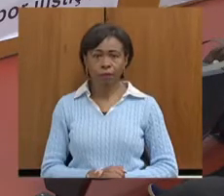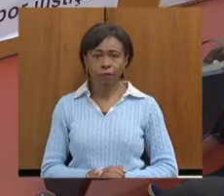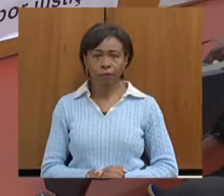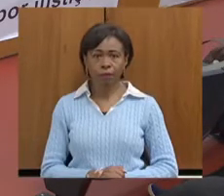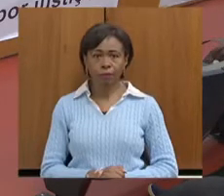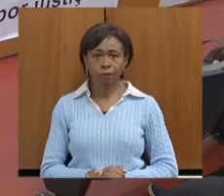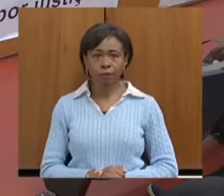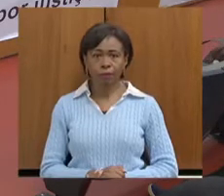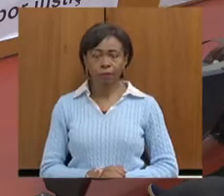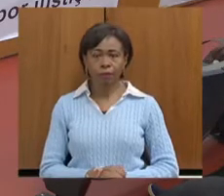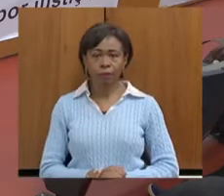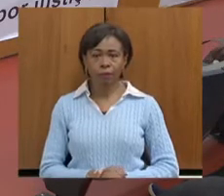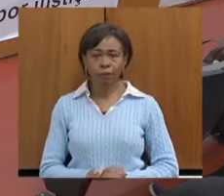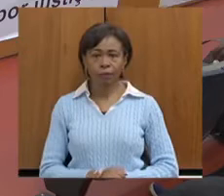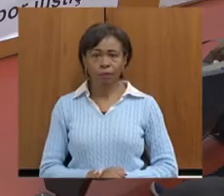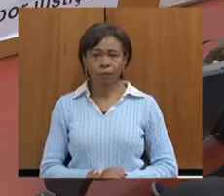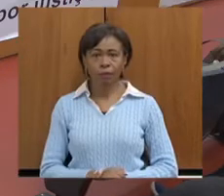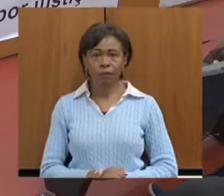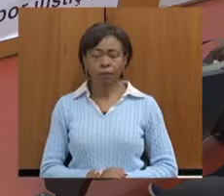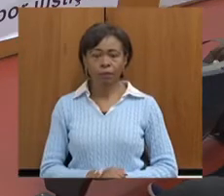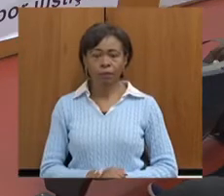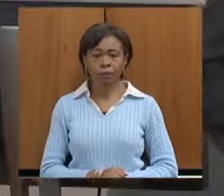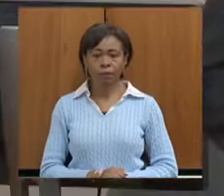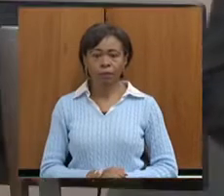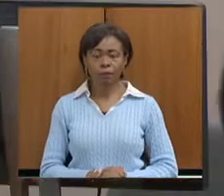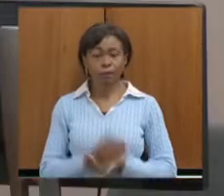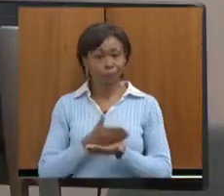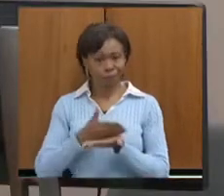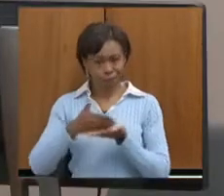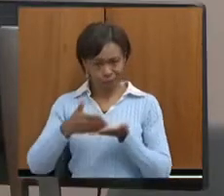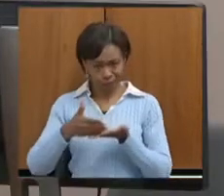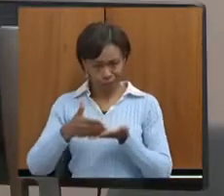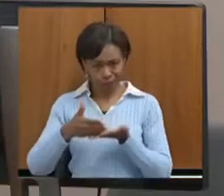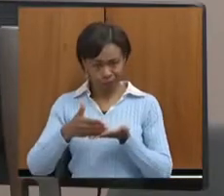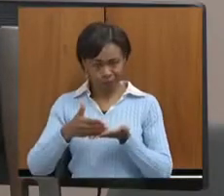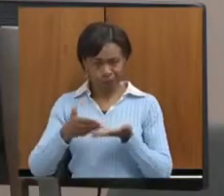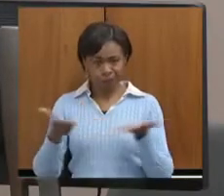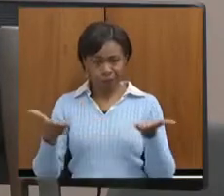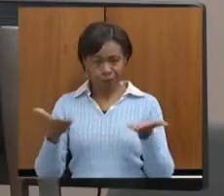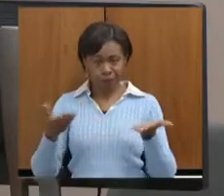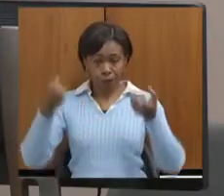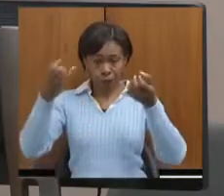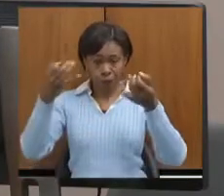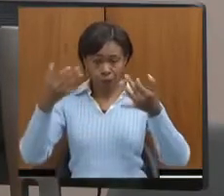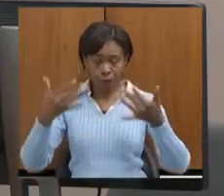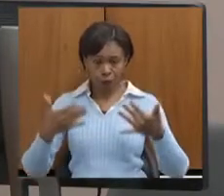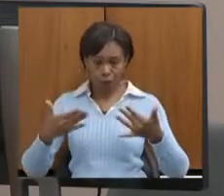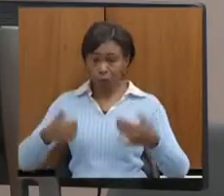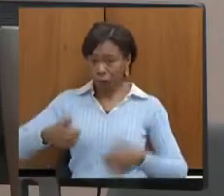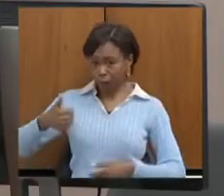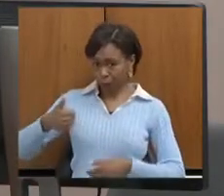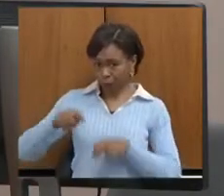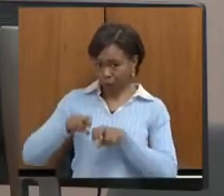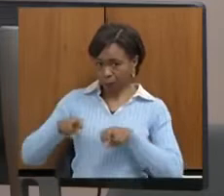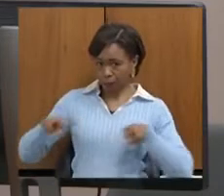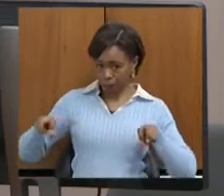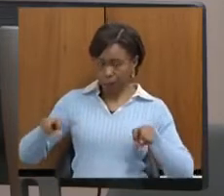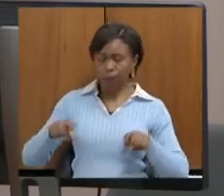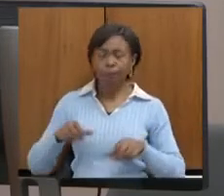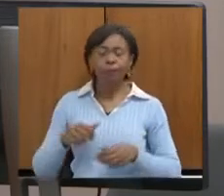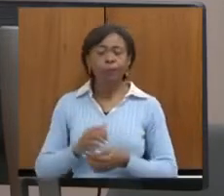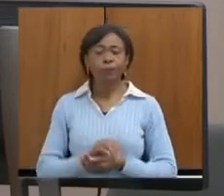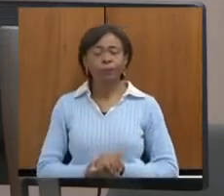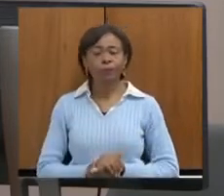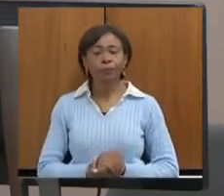eu tava sofrendo o iniciando a fase de Exposições da primeira mesa de trabalho passamos a